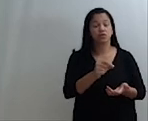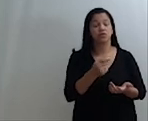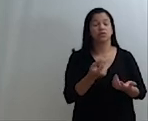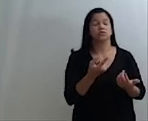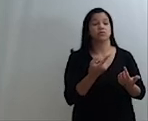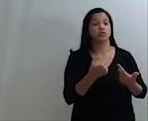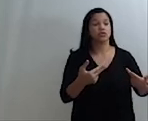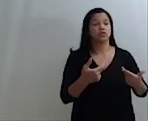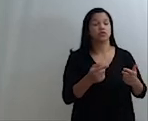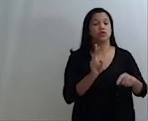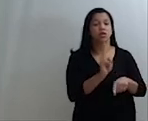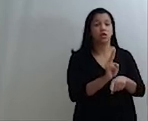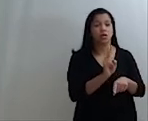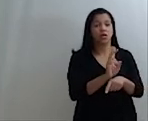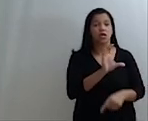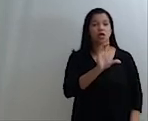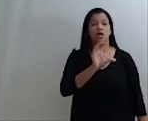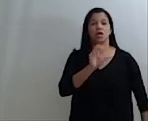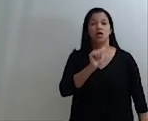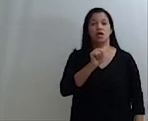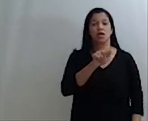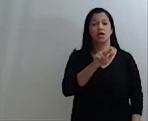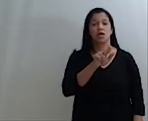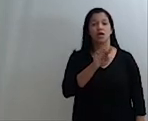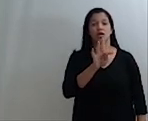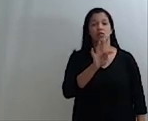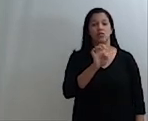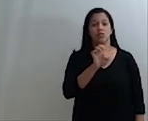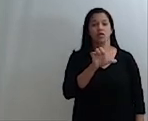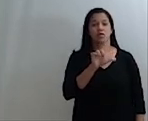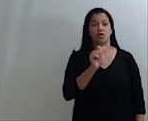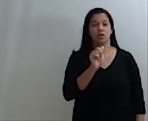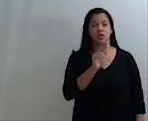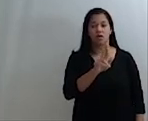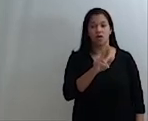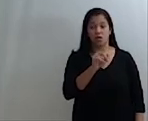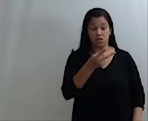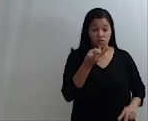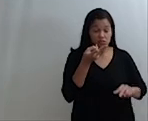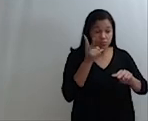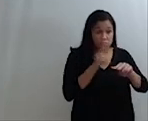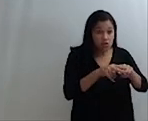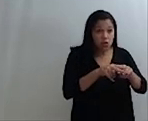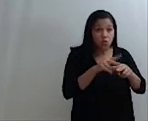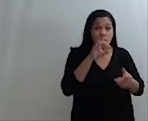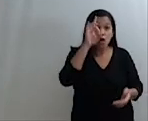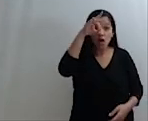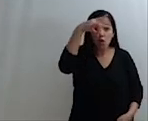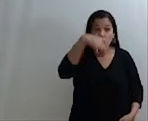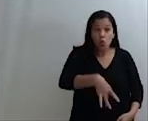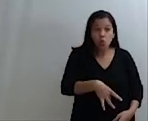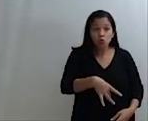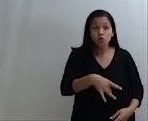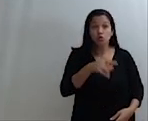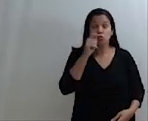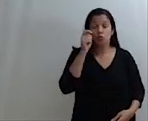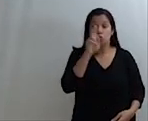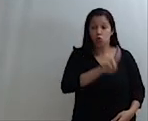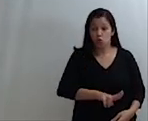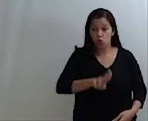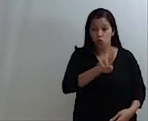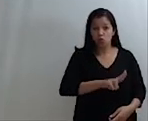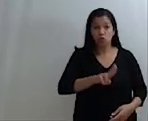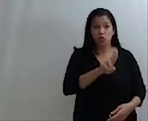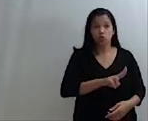excelências se a prisão é a última rácio isso pressupõe a demonstração